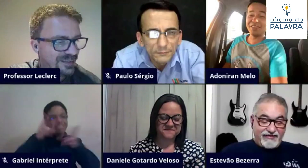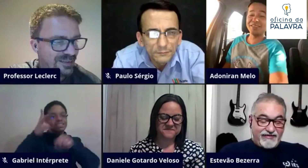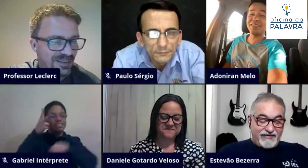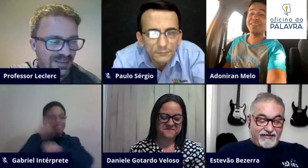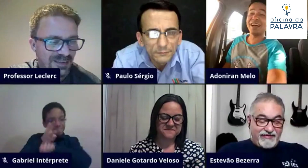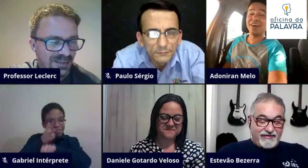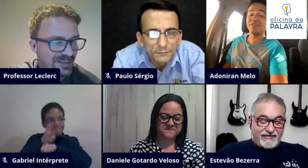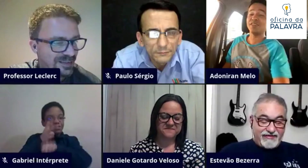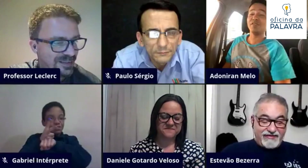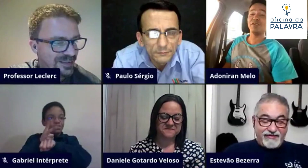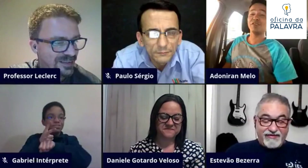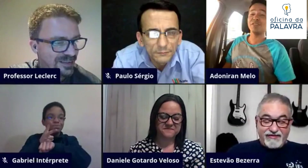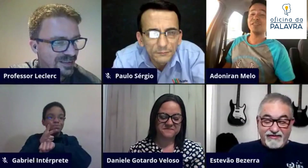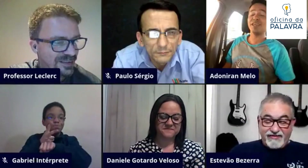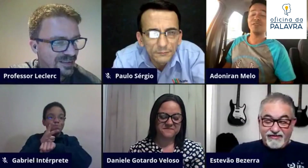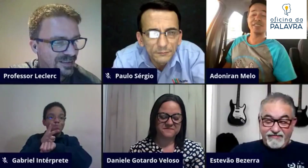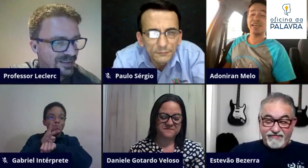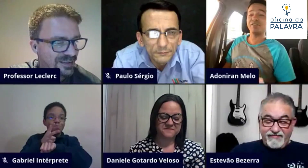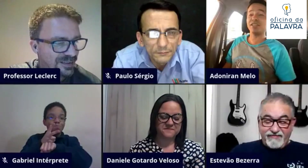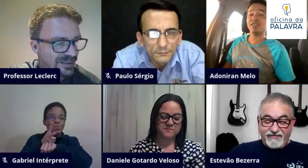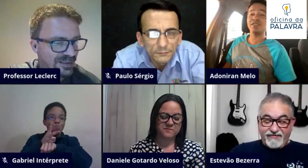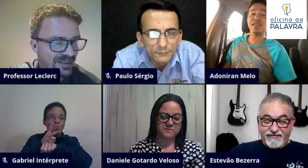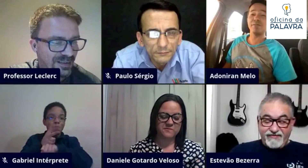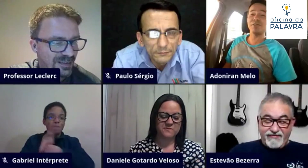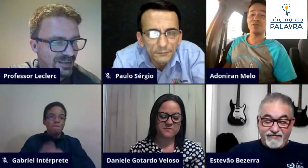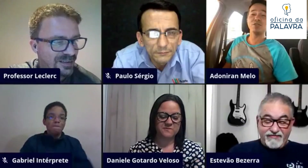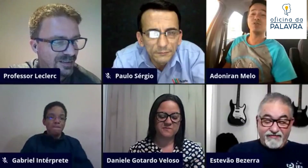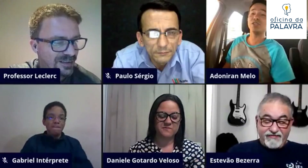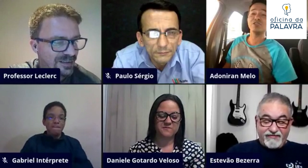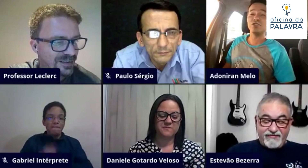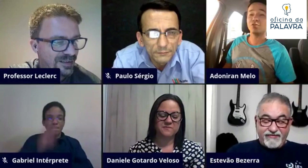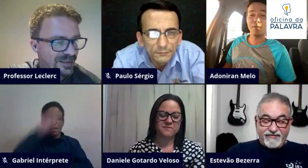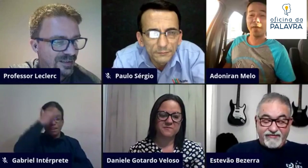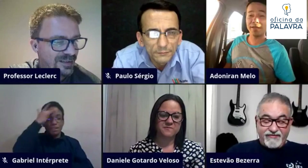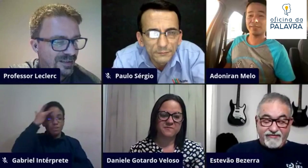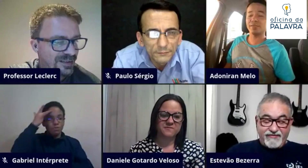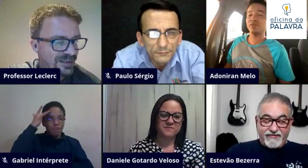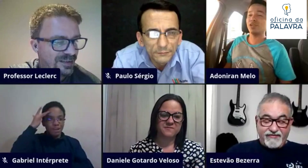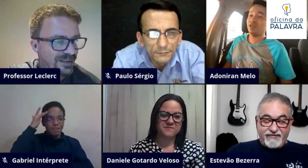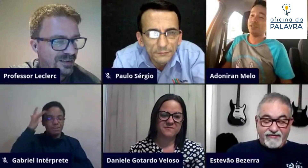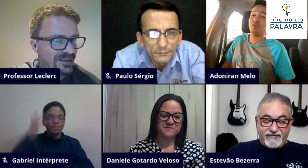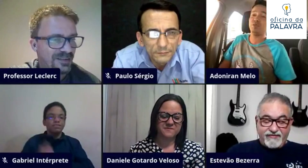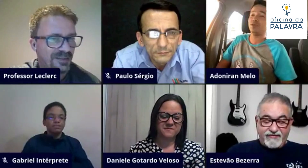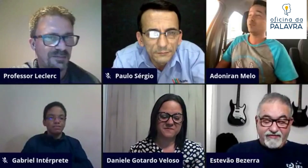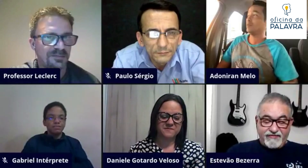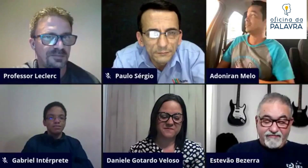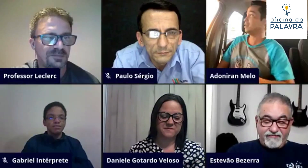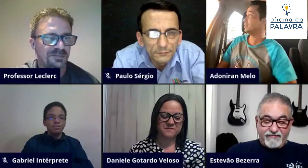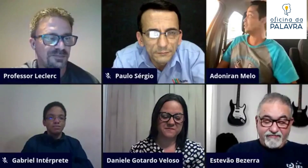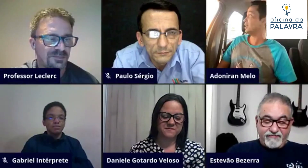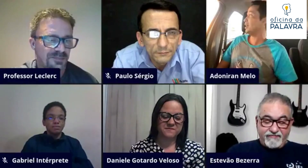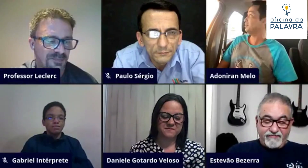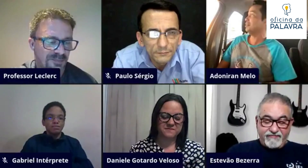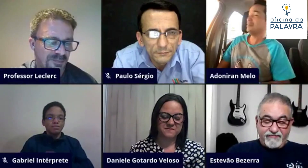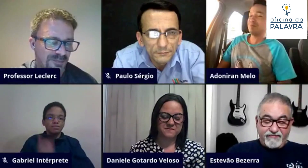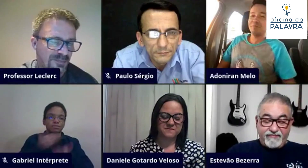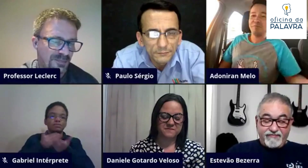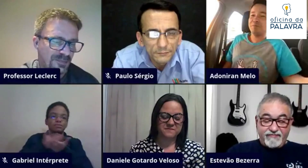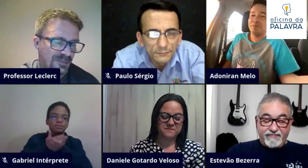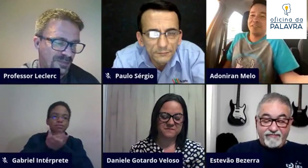Edição de vídeo e áudio. Ele falou, aí os caras falaram assim, tá, pastor, então quando a gente começa? Eu falei, a gente pode começar, sei